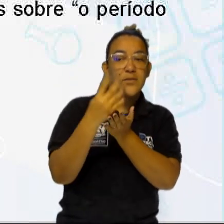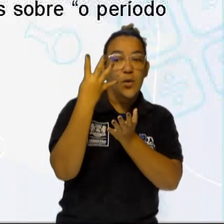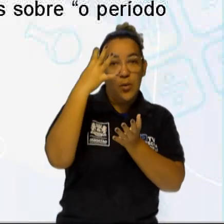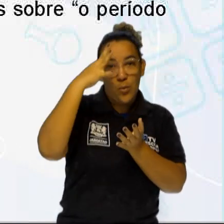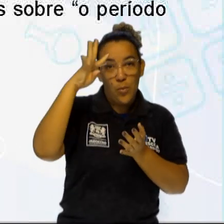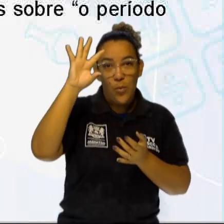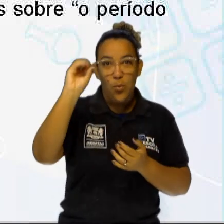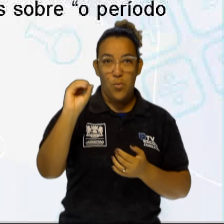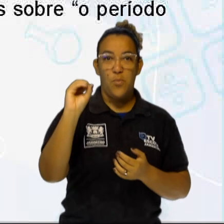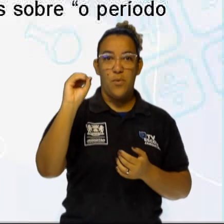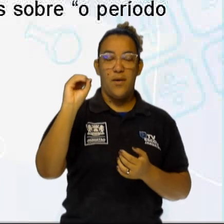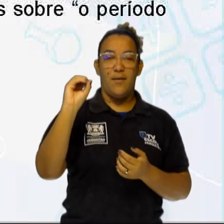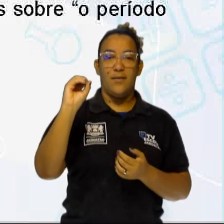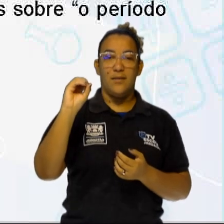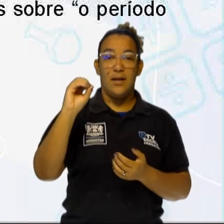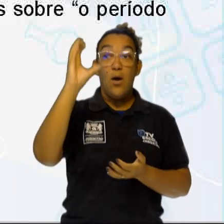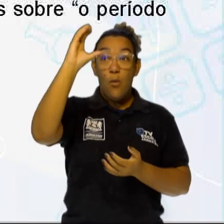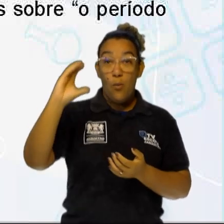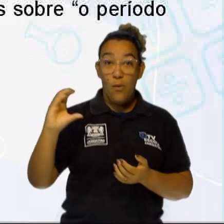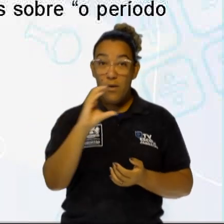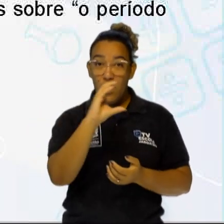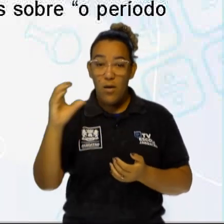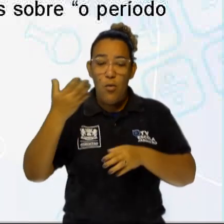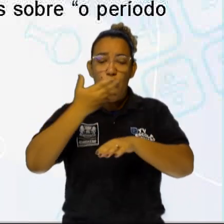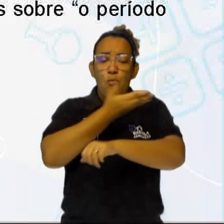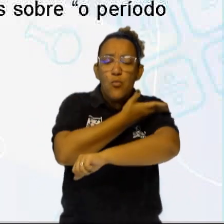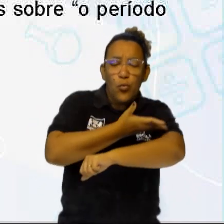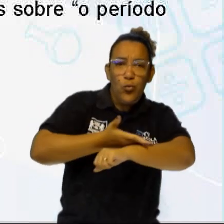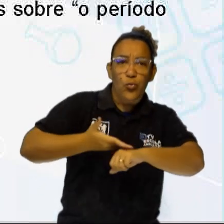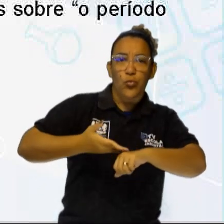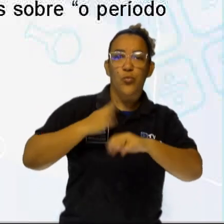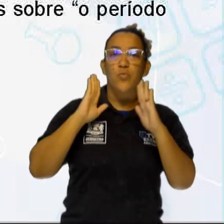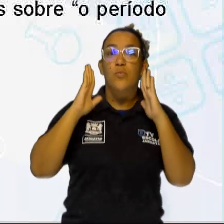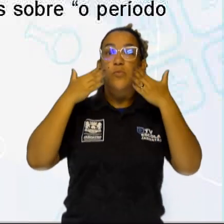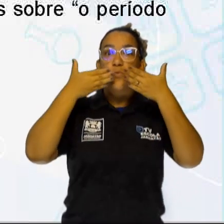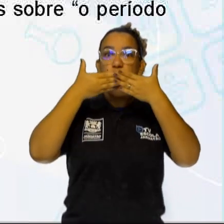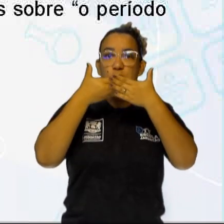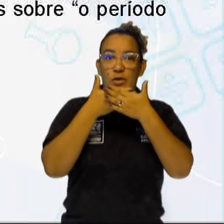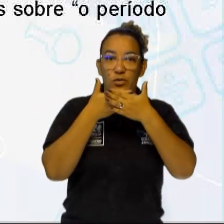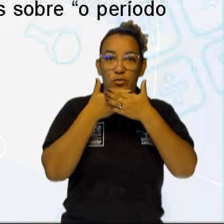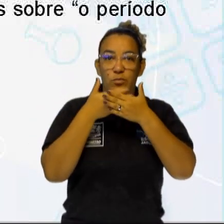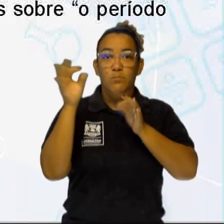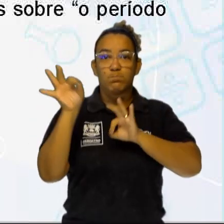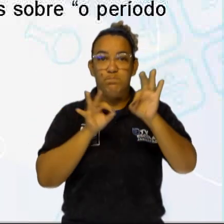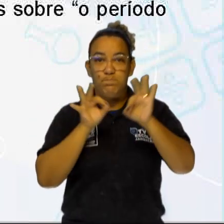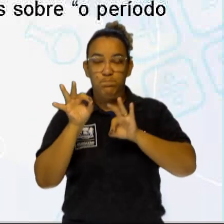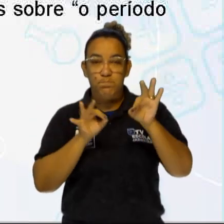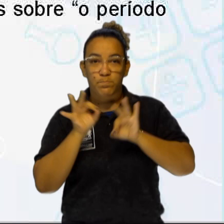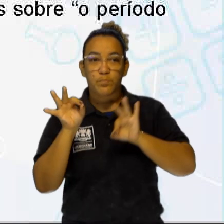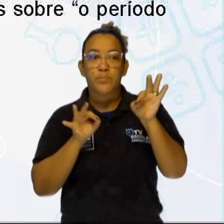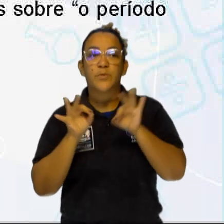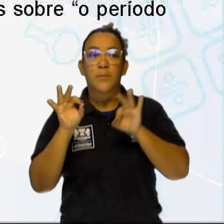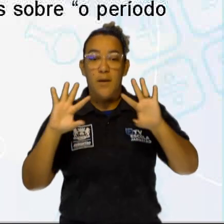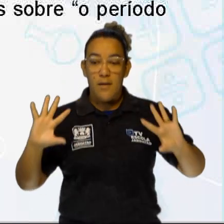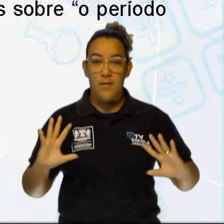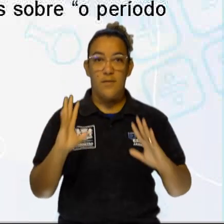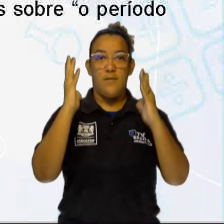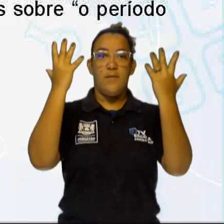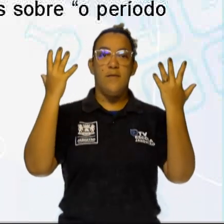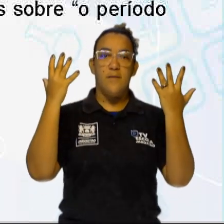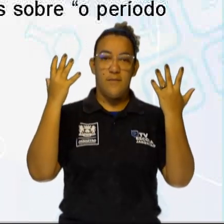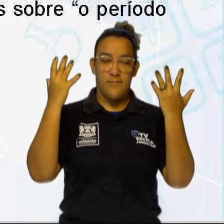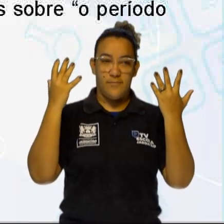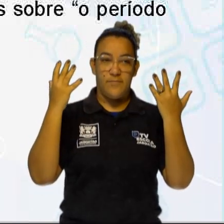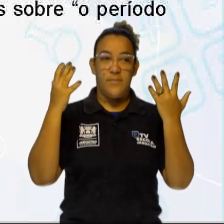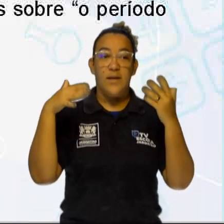fiéis católicos praticam o jejum como forma de preparação para a Páscoa, na qual é celebrada a ressurreição de Cristo.